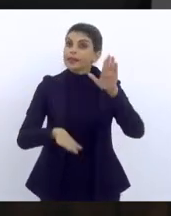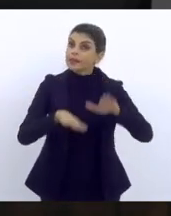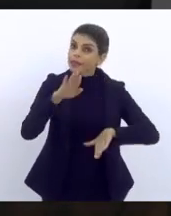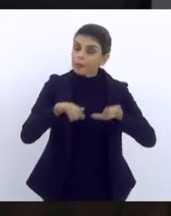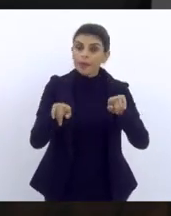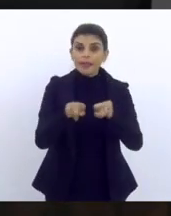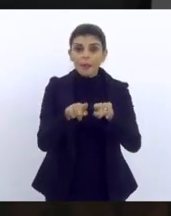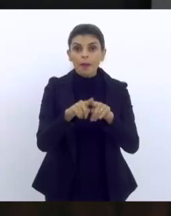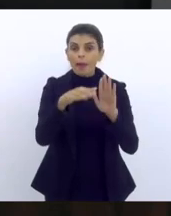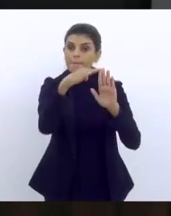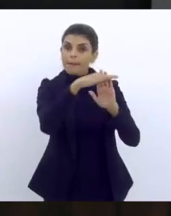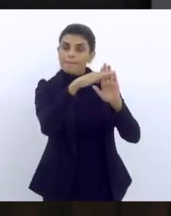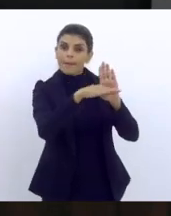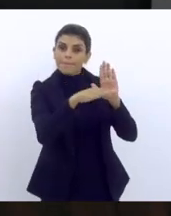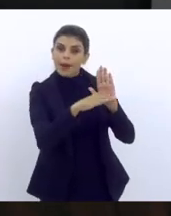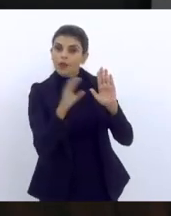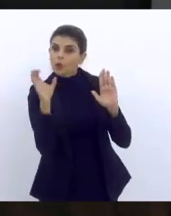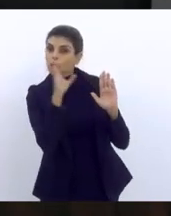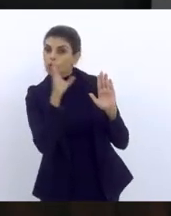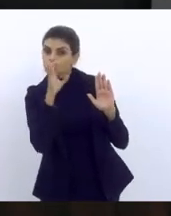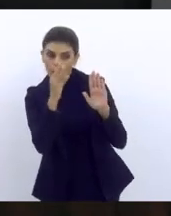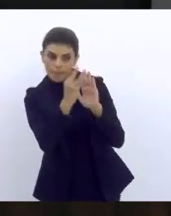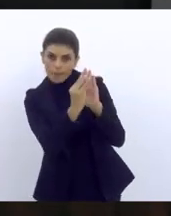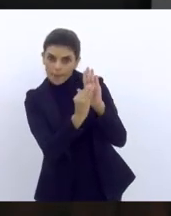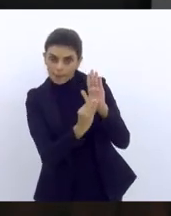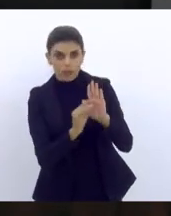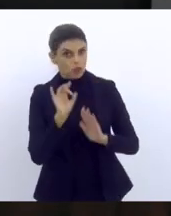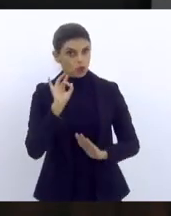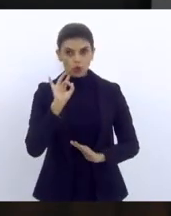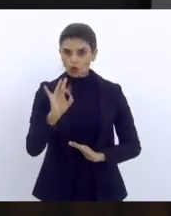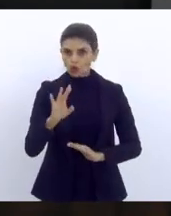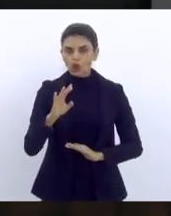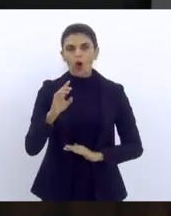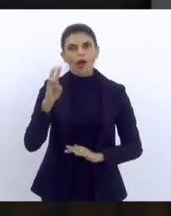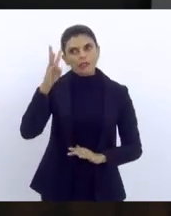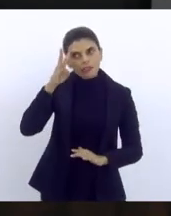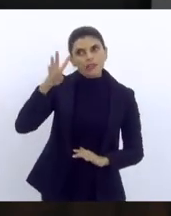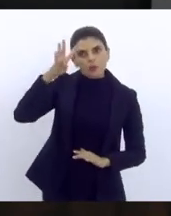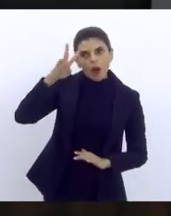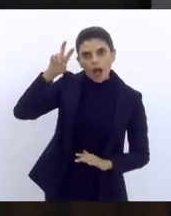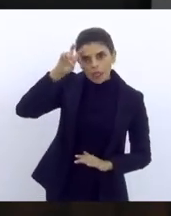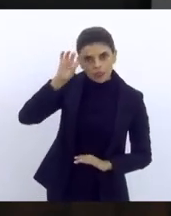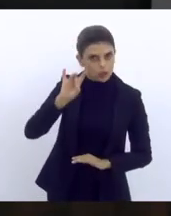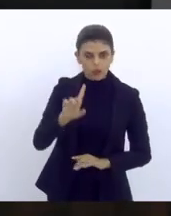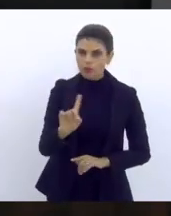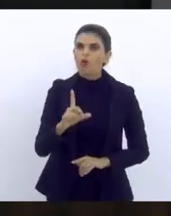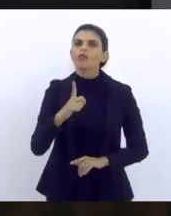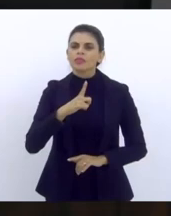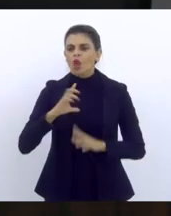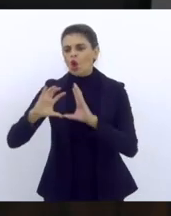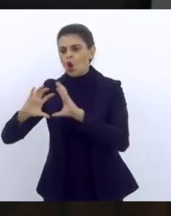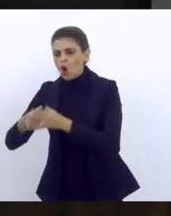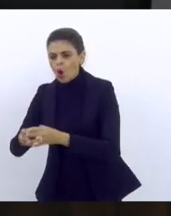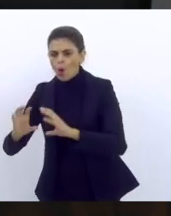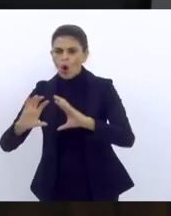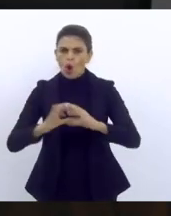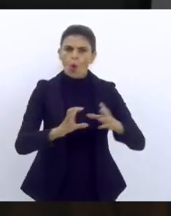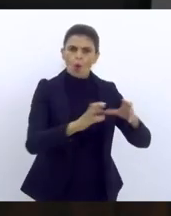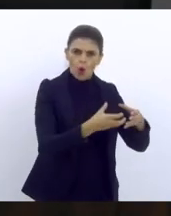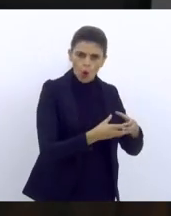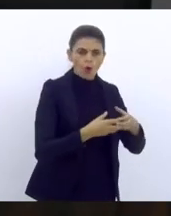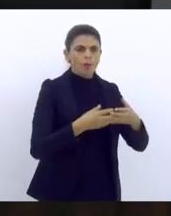das sessões extraordinárias. Lembrando que não só se estende a esses 3 dias, a casa ela é formada por comissões,